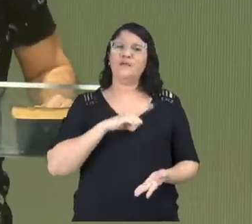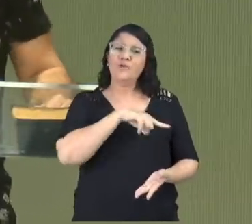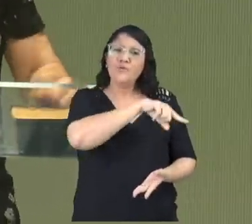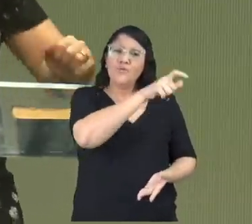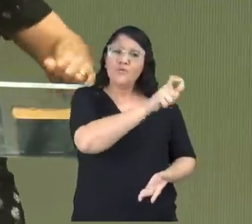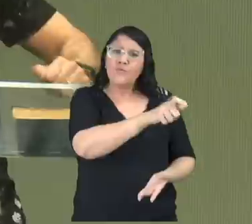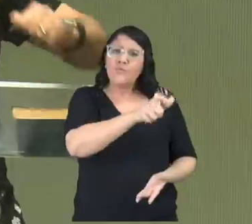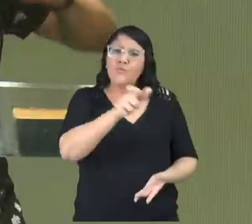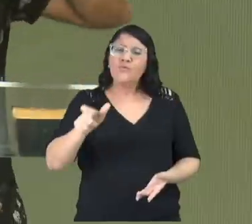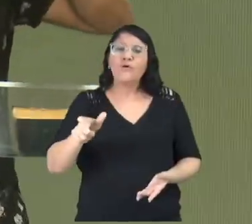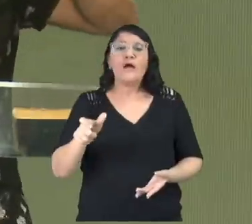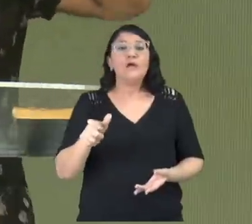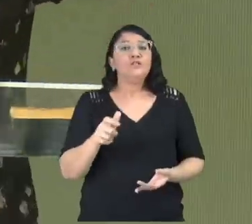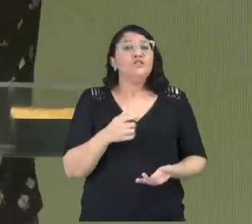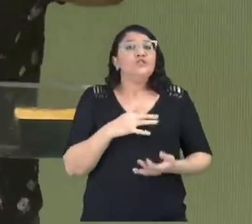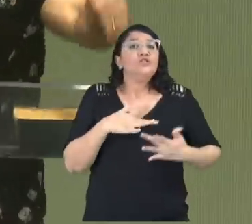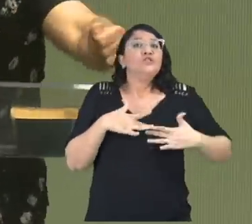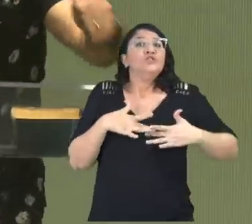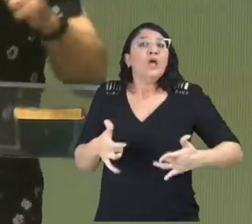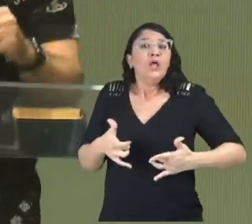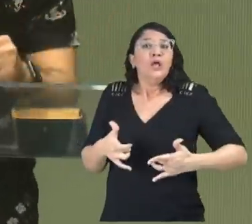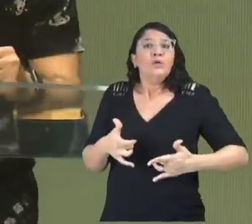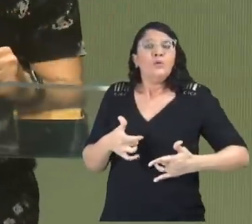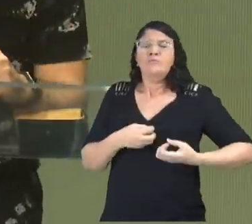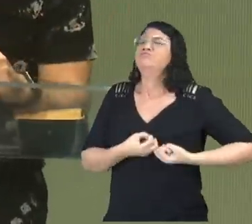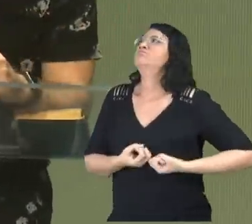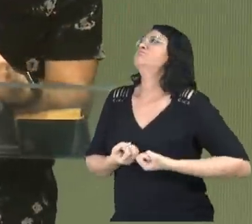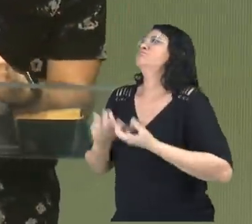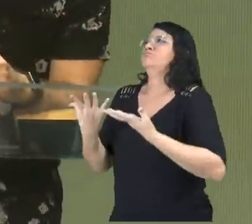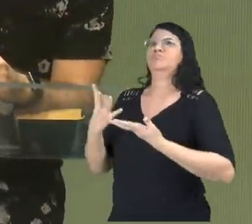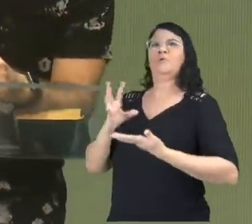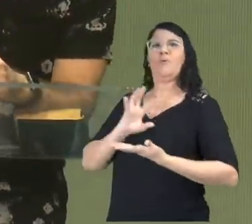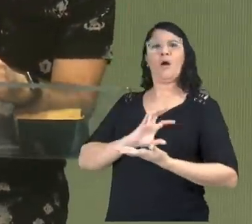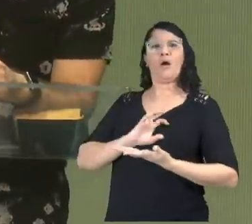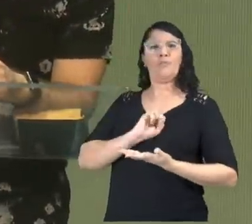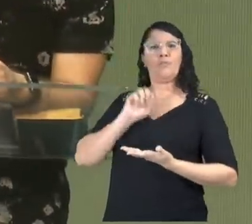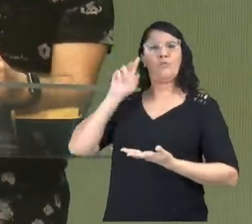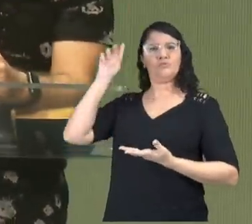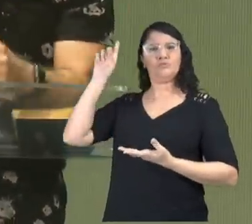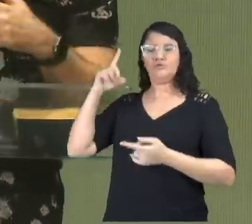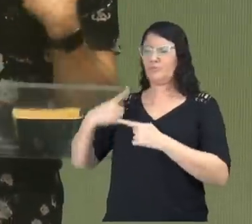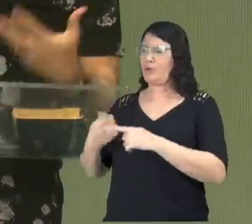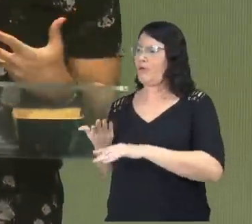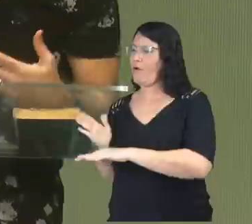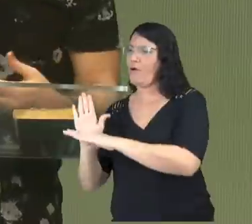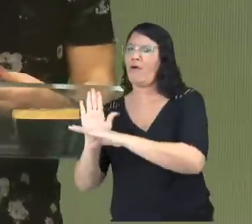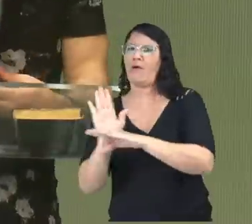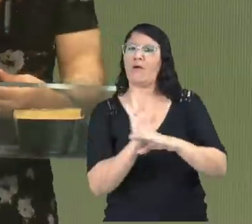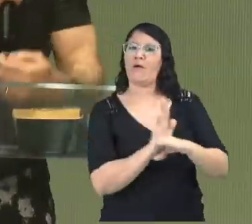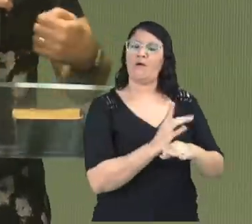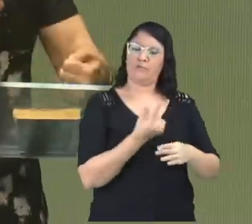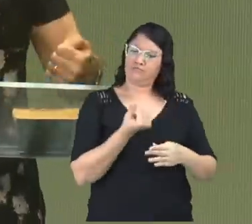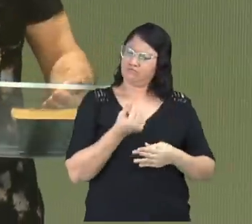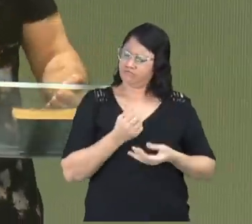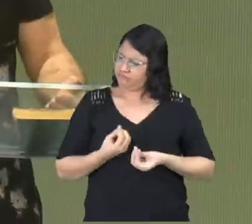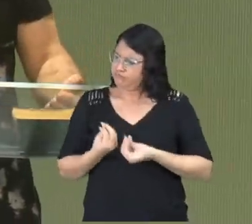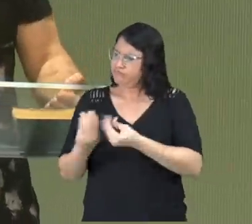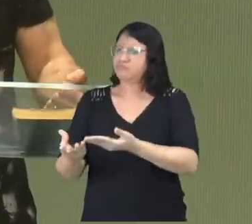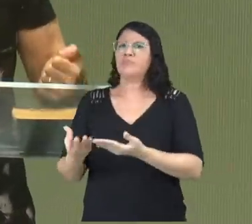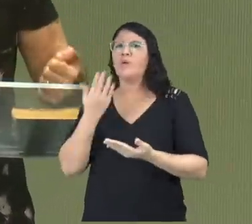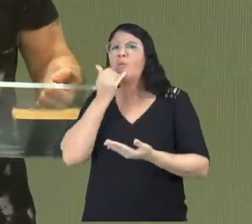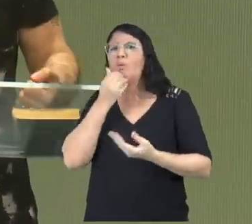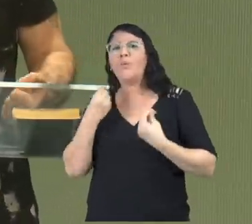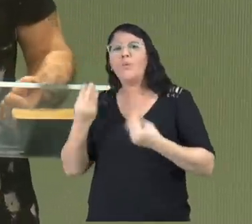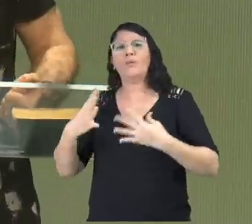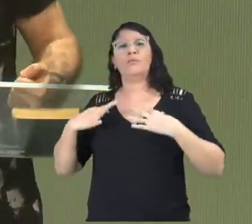e o quanto eles expressavam o amor de Deus também, não só do testemunho, mas como ele, Paulo